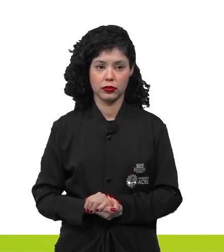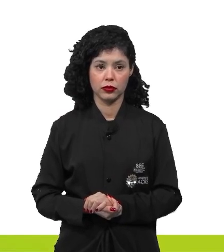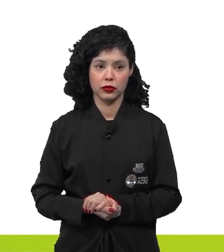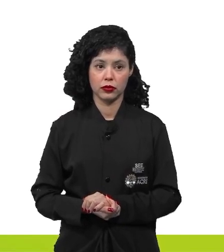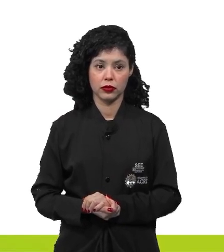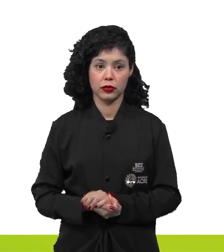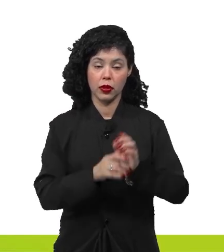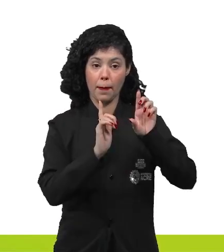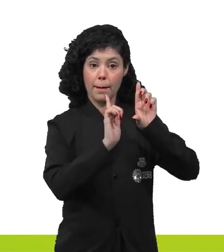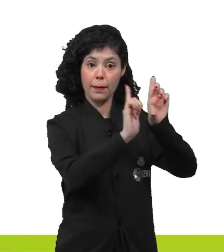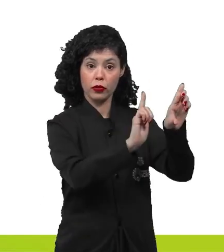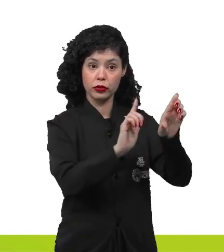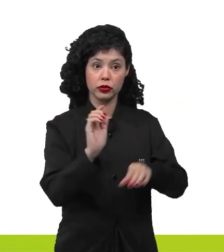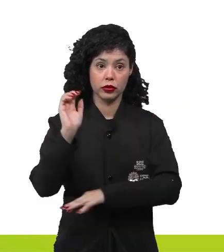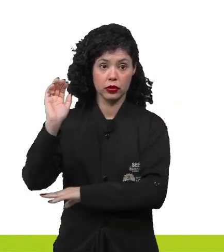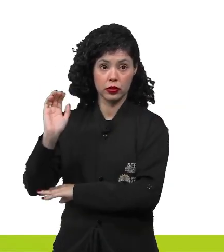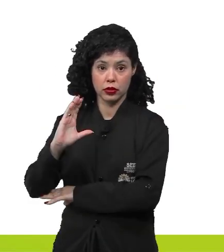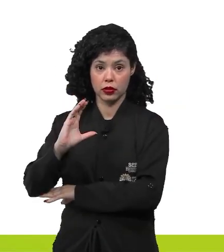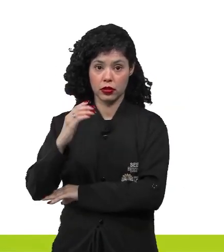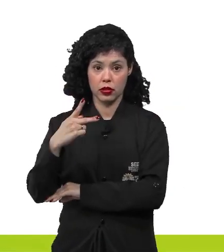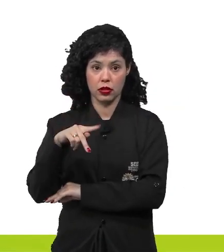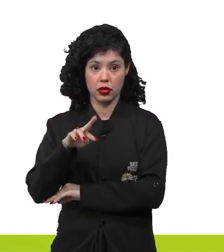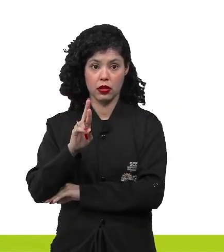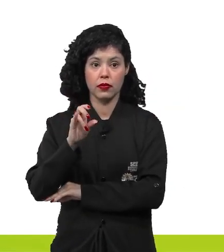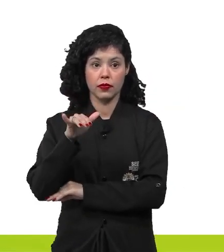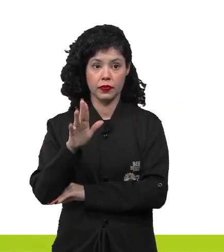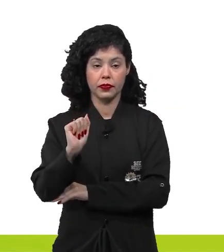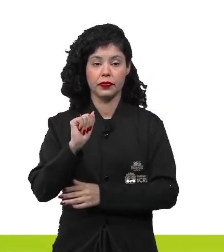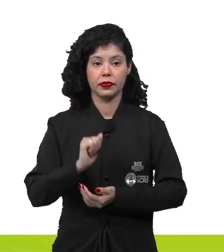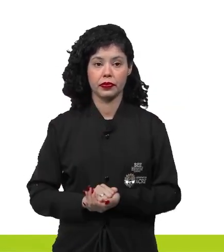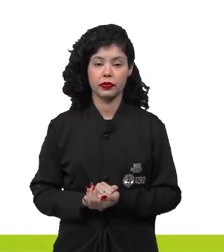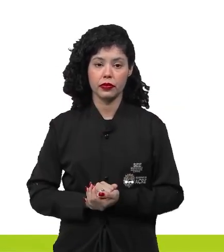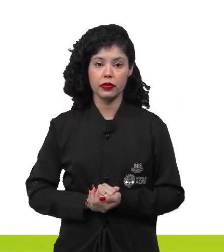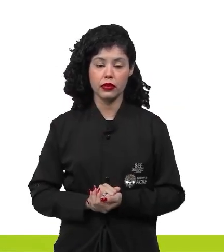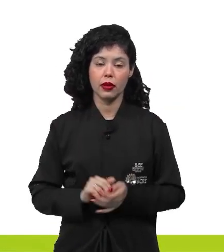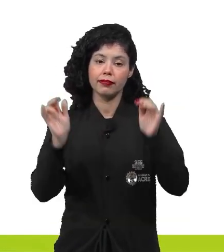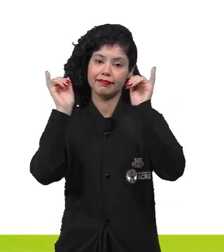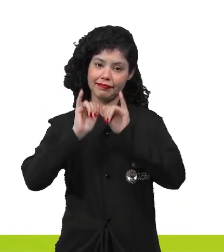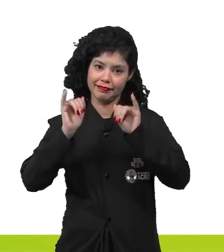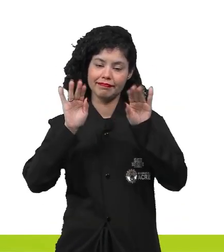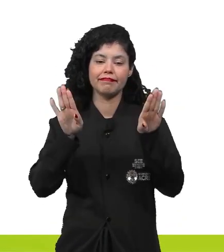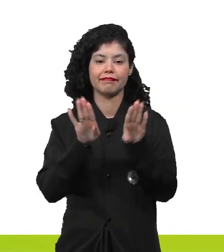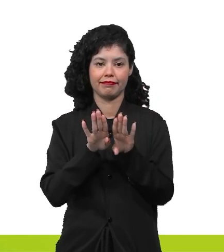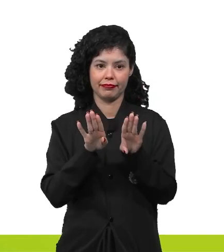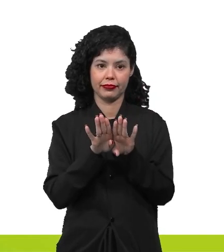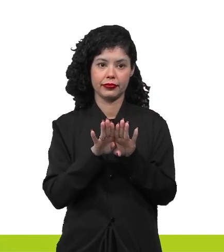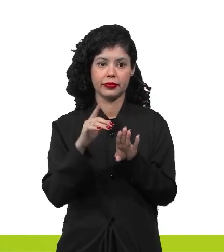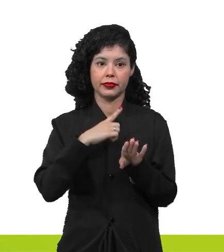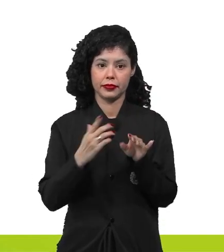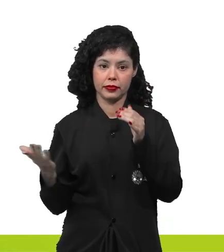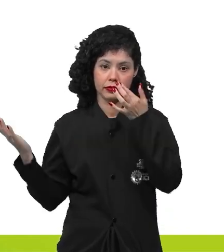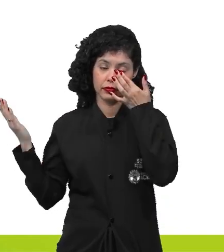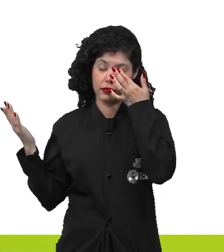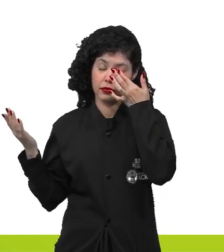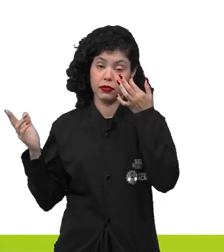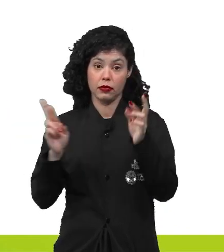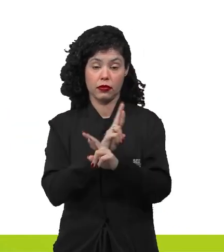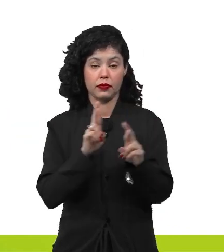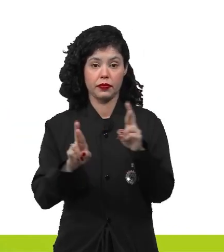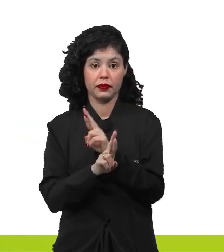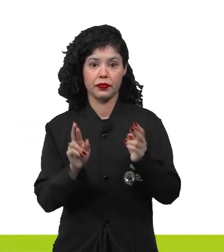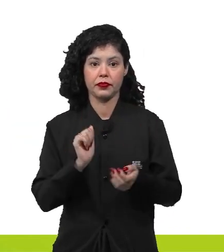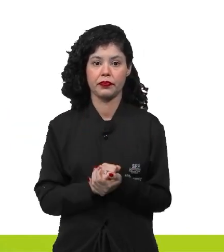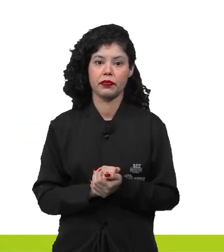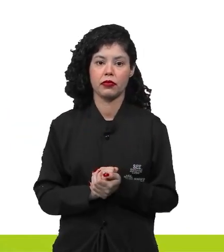o pôster de campanha ou o campaign poster. Aqui nós já temos algo mais relacionado